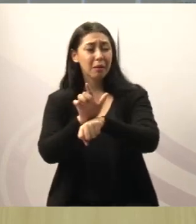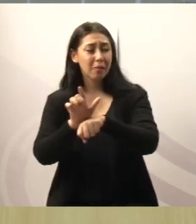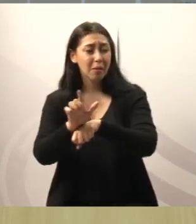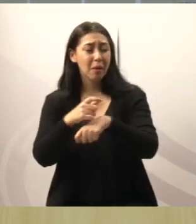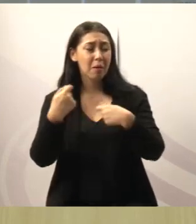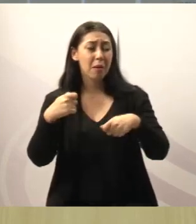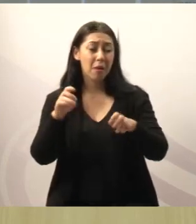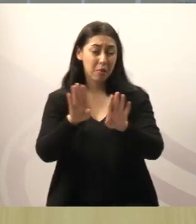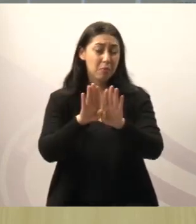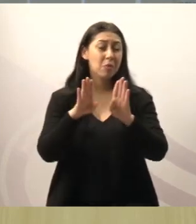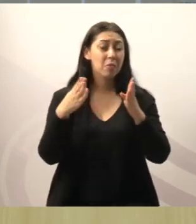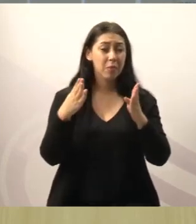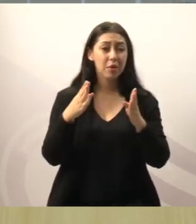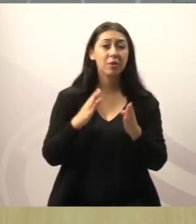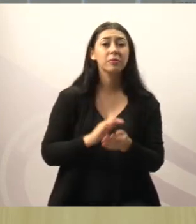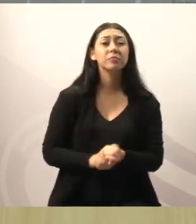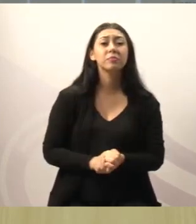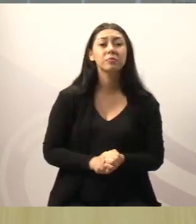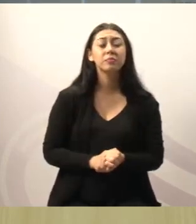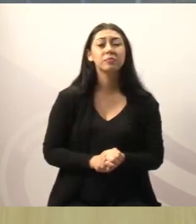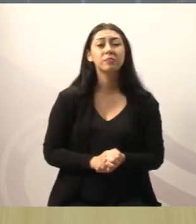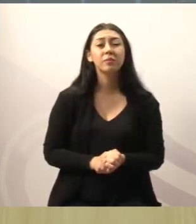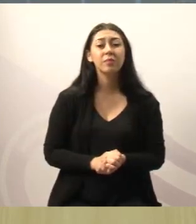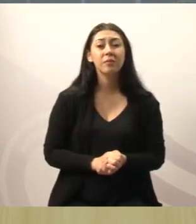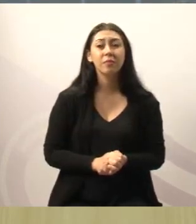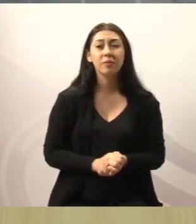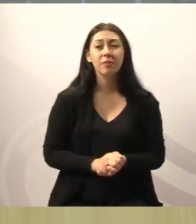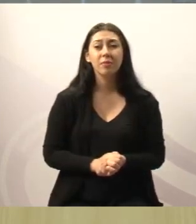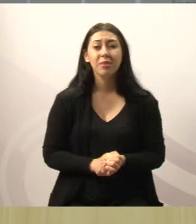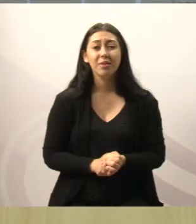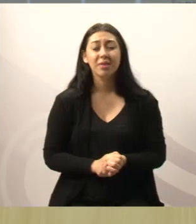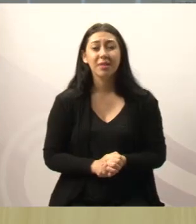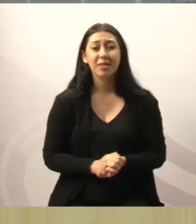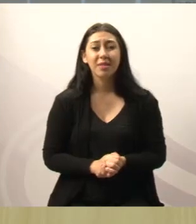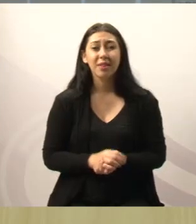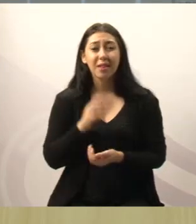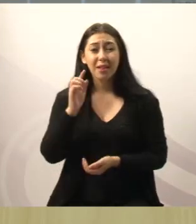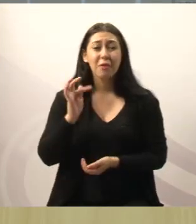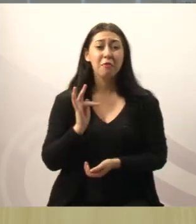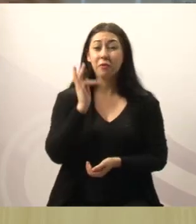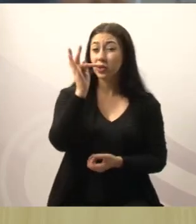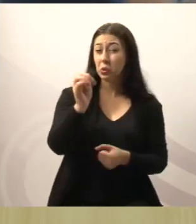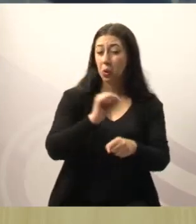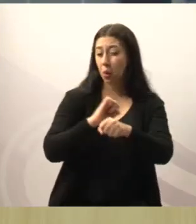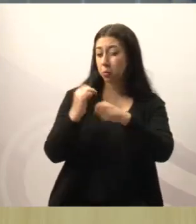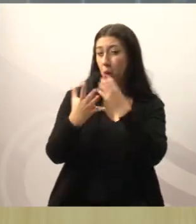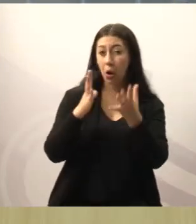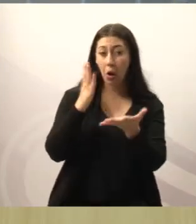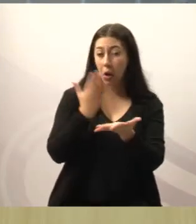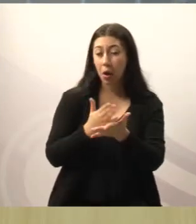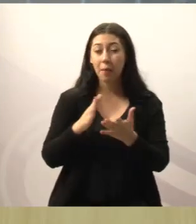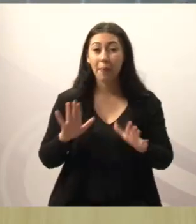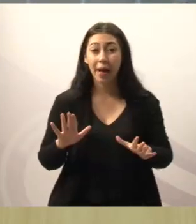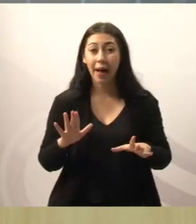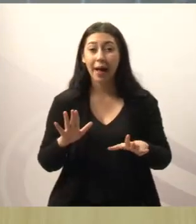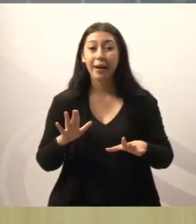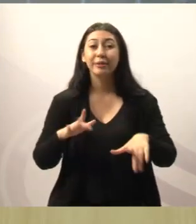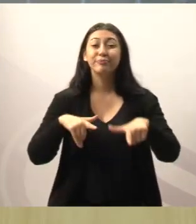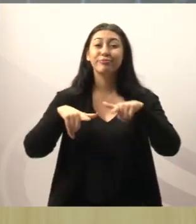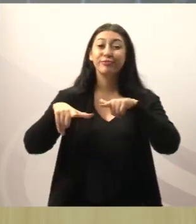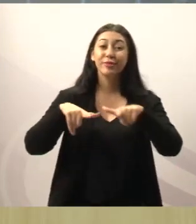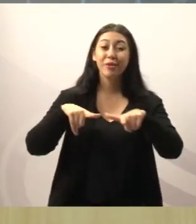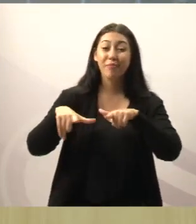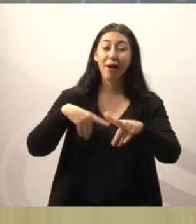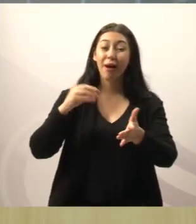poderes. A preocupação maior será a pós-pandemia da Covid-19, que vai